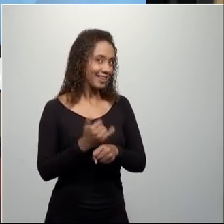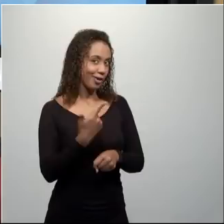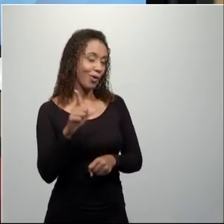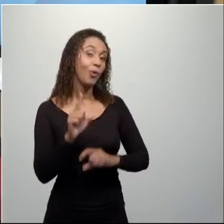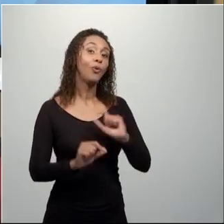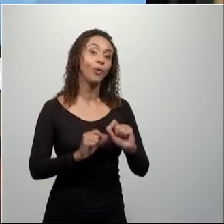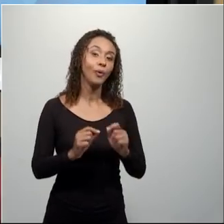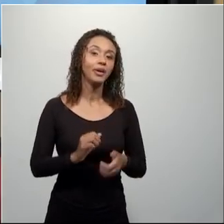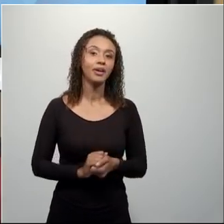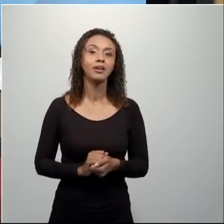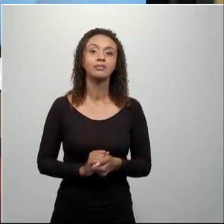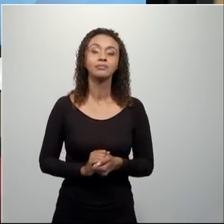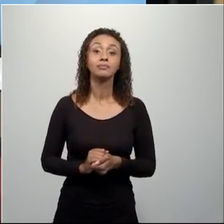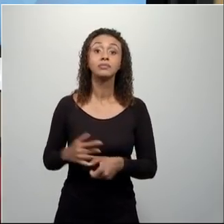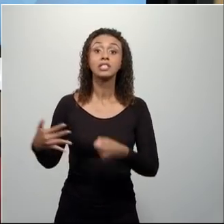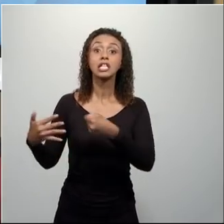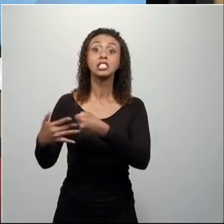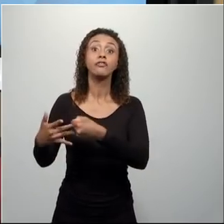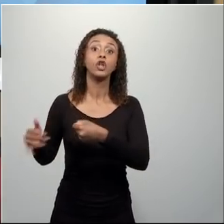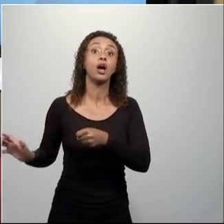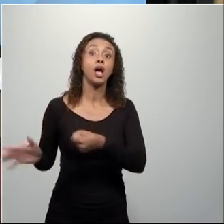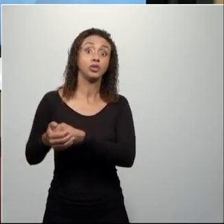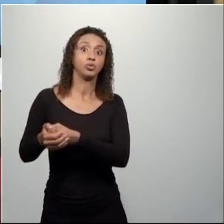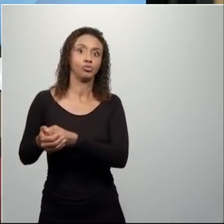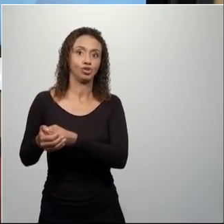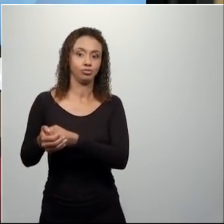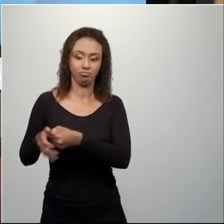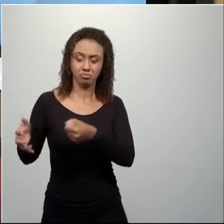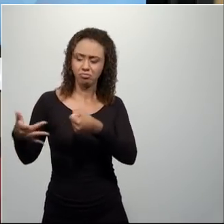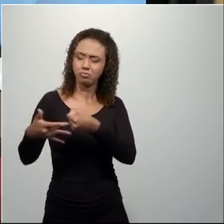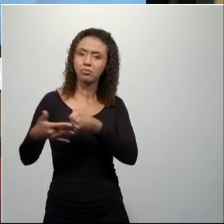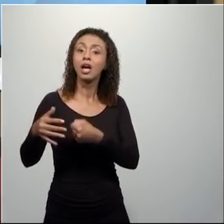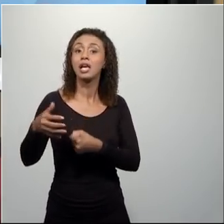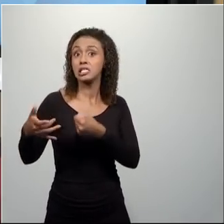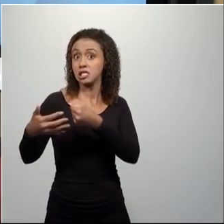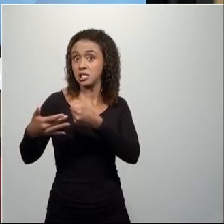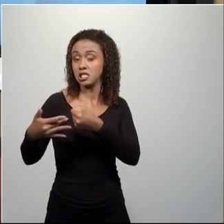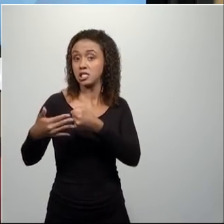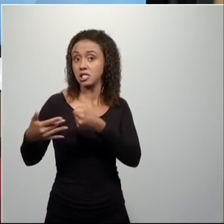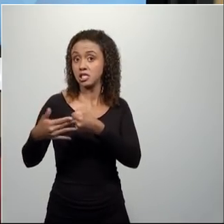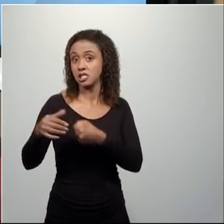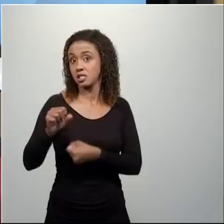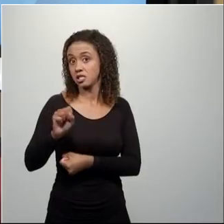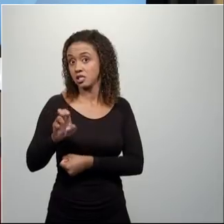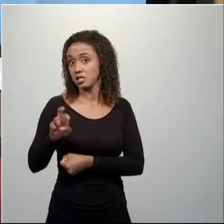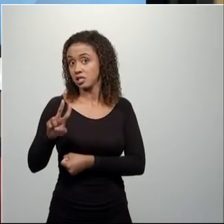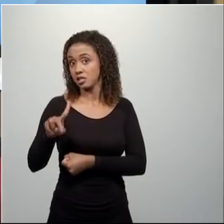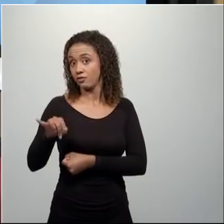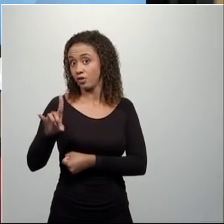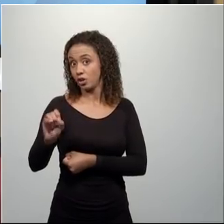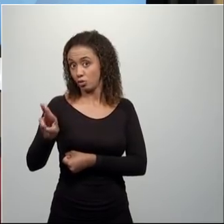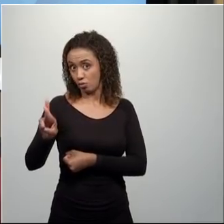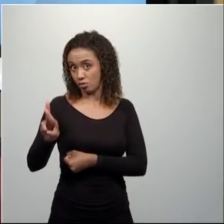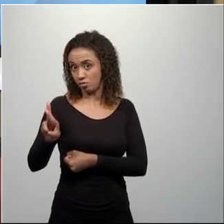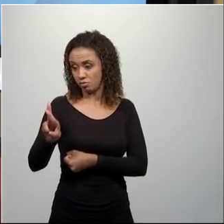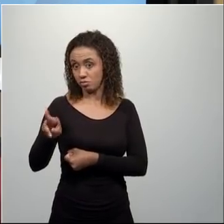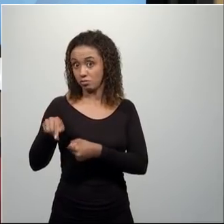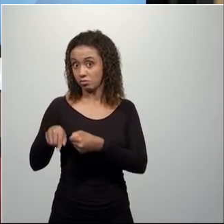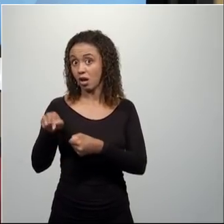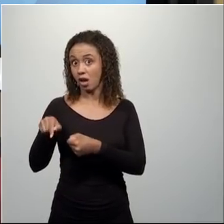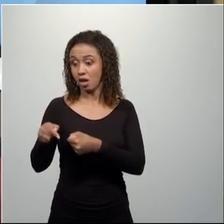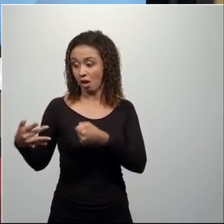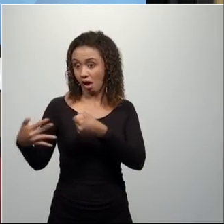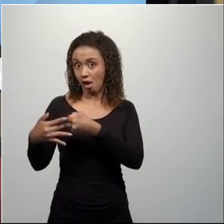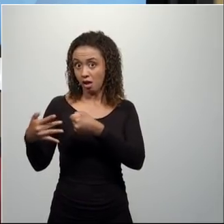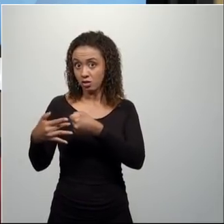o que a gente chama de servidores escondidos dá pra esconder o endereço ip do servidor também não só do usuário no primeiro cenário aqui